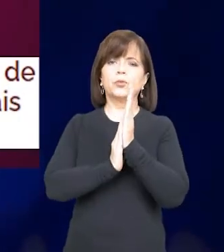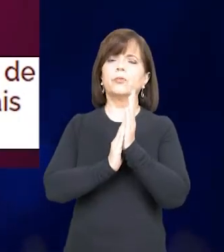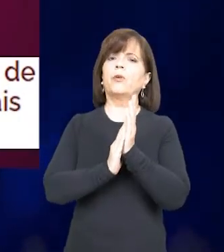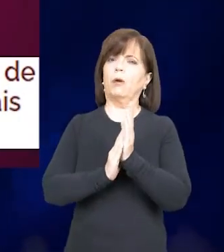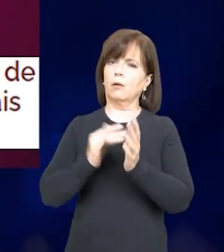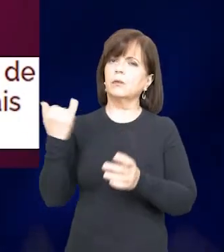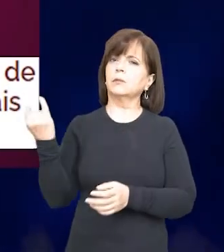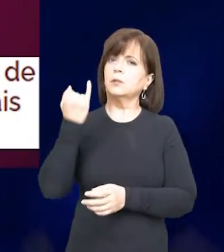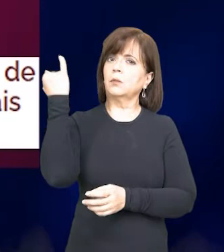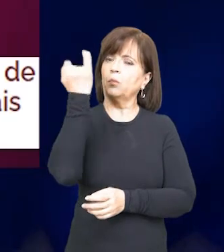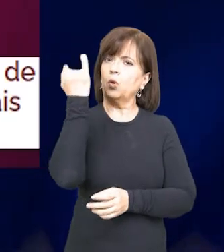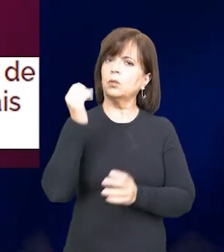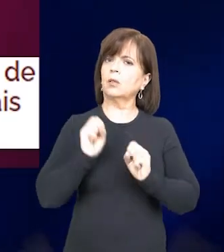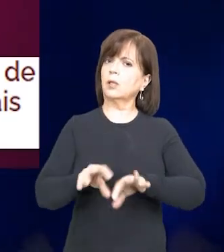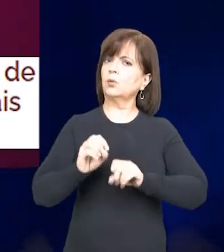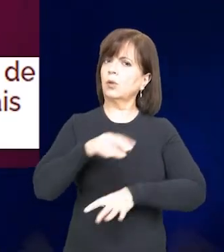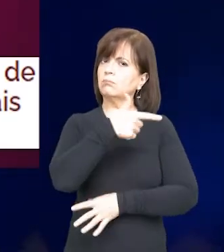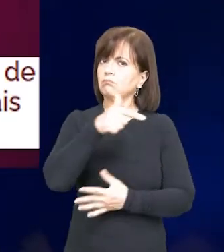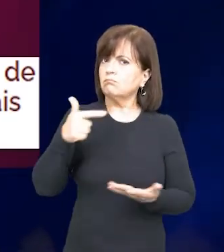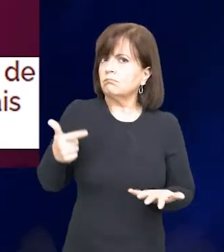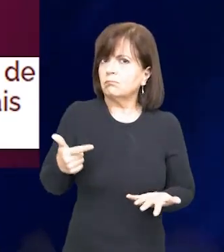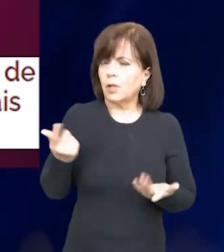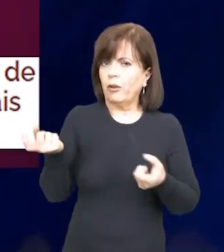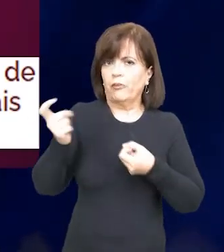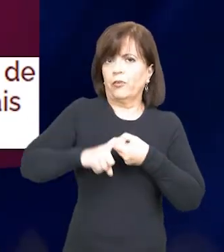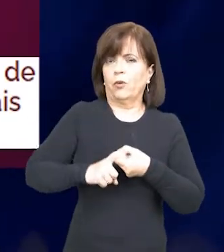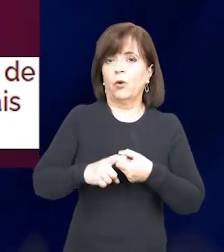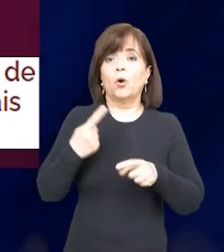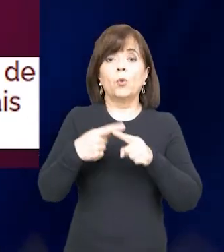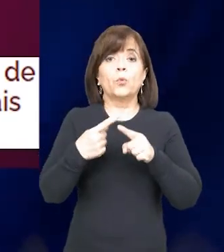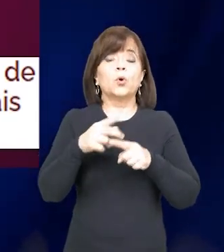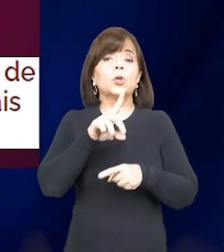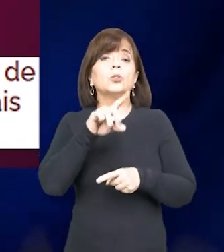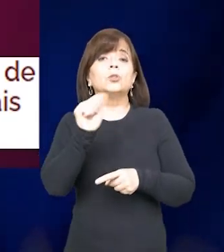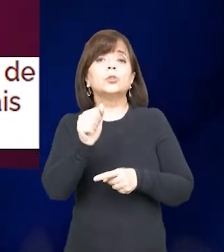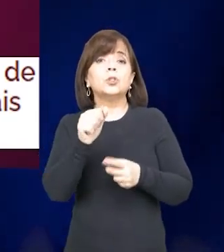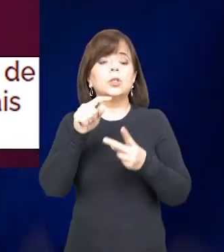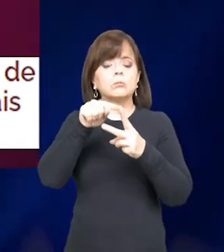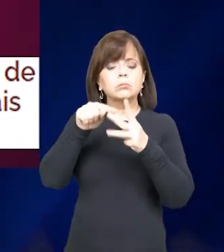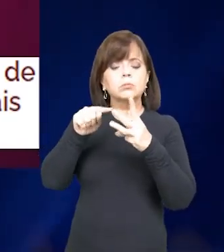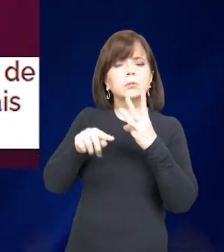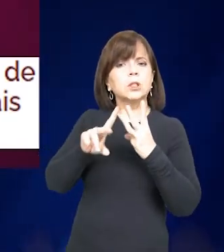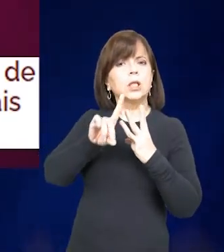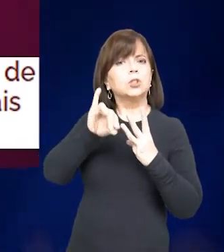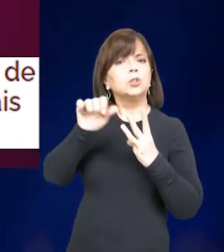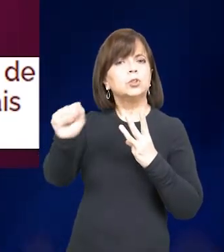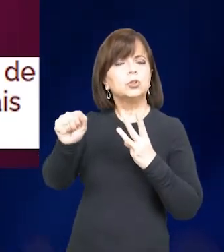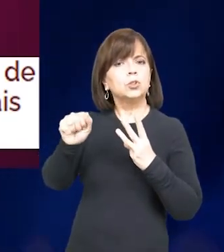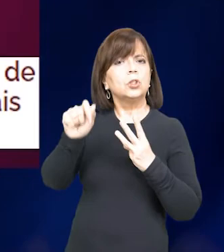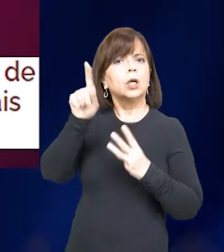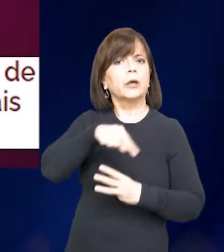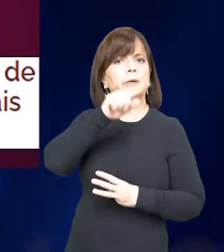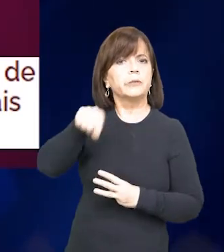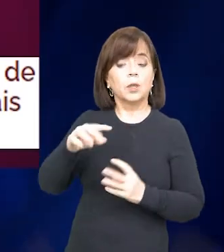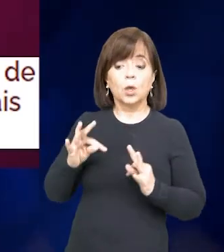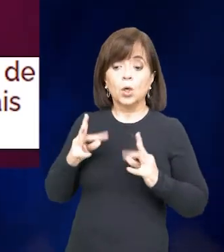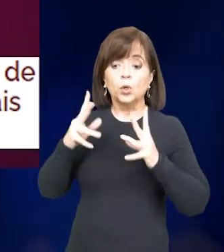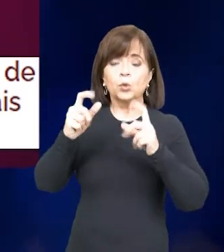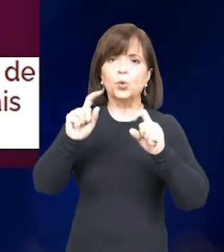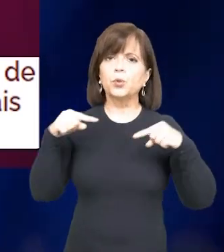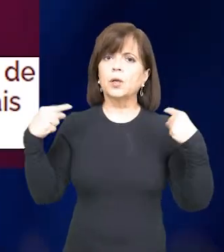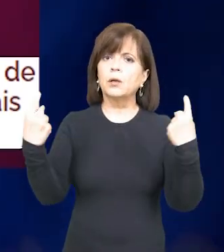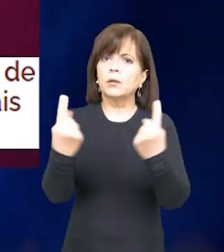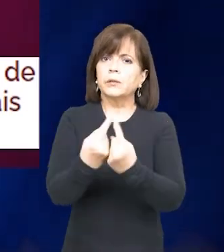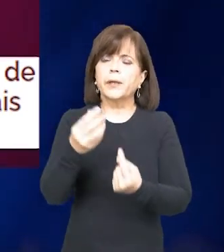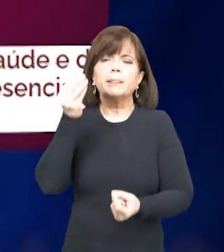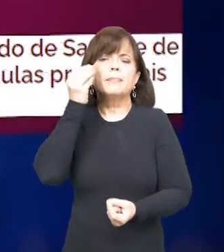reuniões, uma dia 6 de abril, a outra dia 13 de abril e a outra na data de 20 de abril, todas fomentando